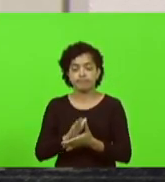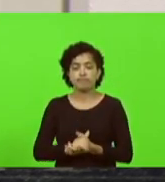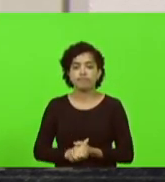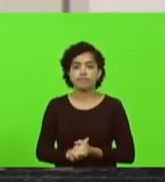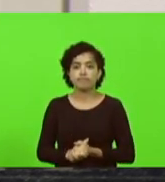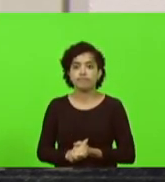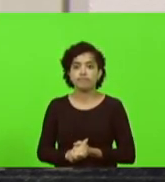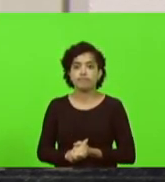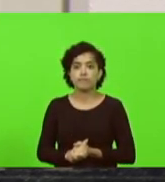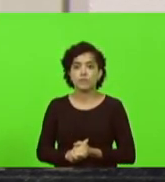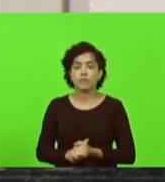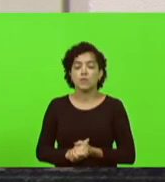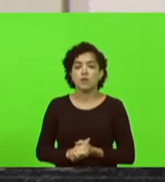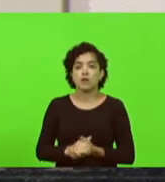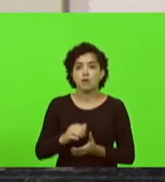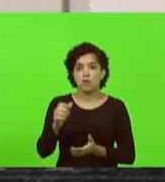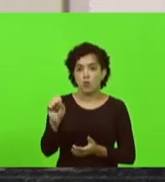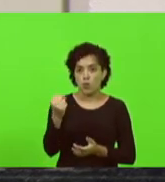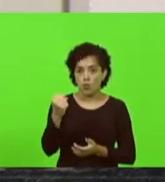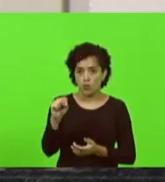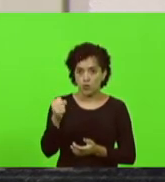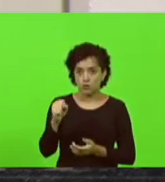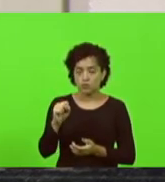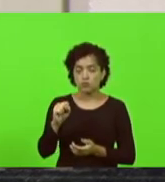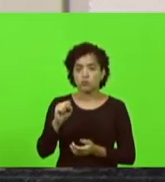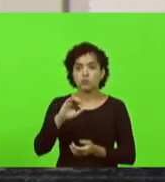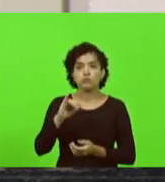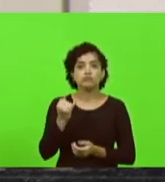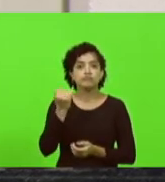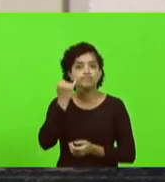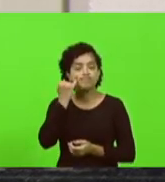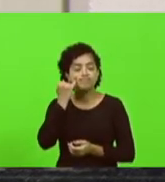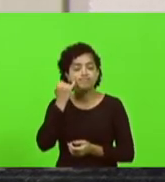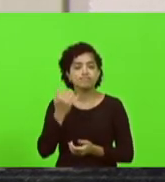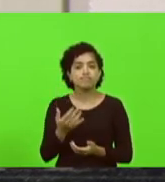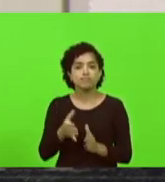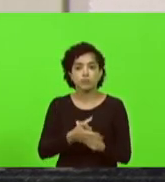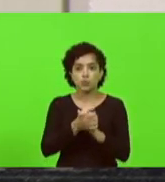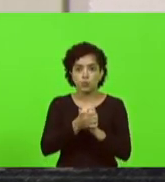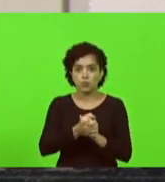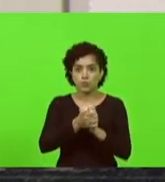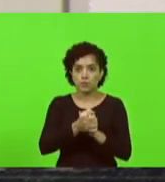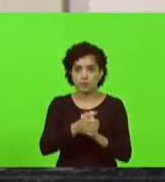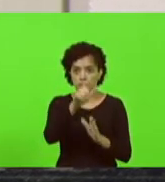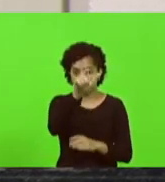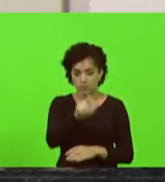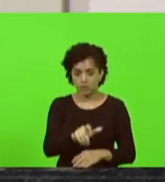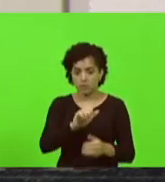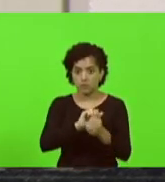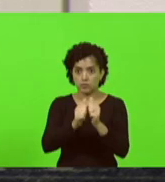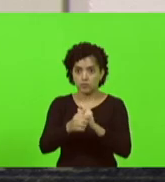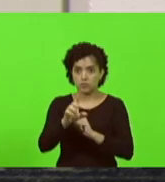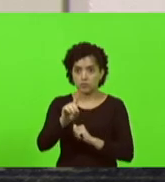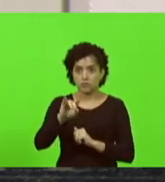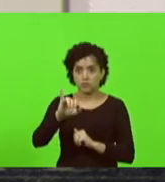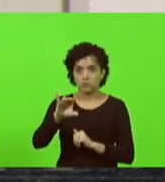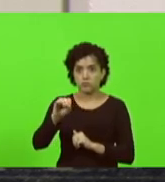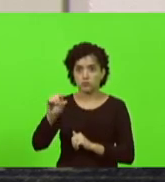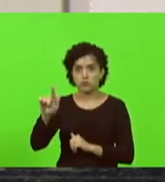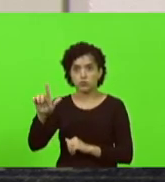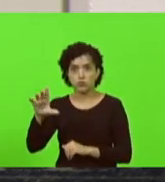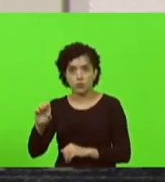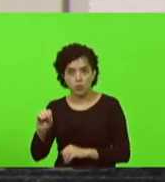aprovado. Moção número 8, autor deputado Gessé Lopes, cumprimentando o atleta Diogo Nascimento